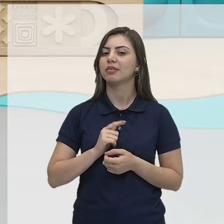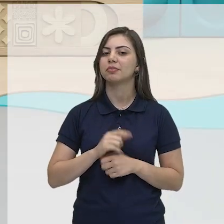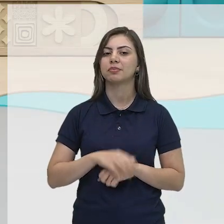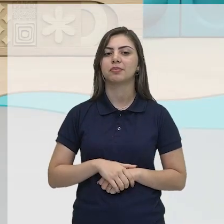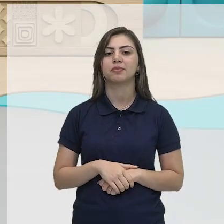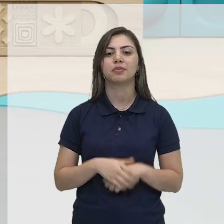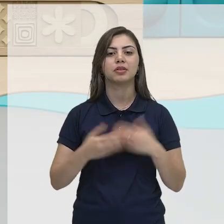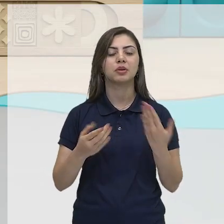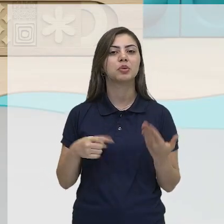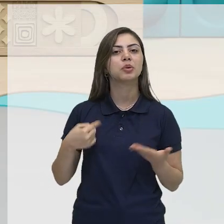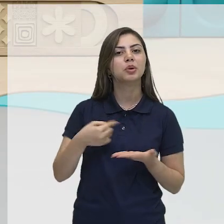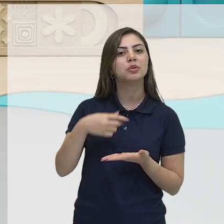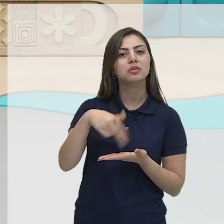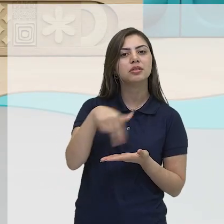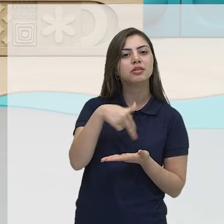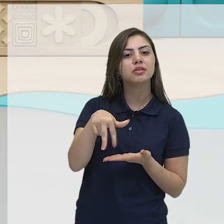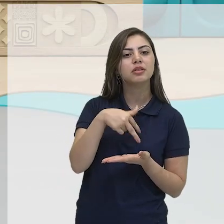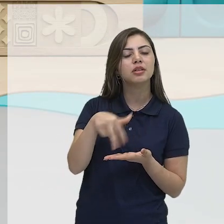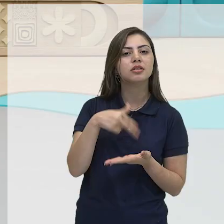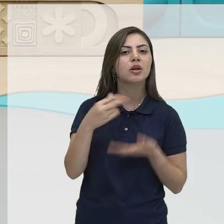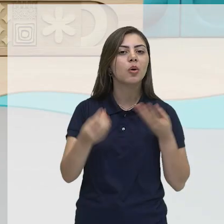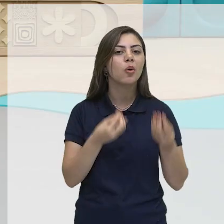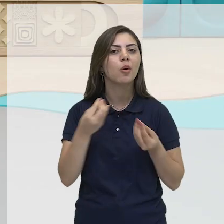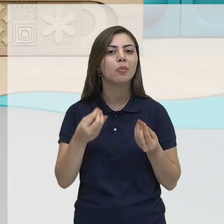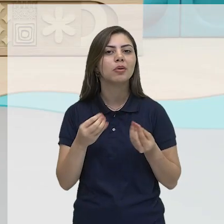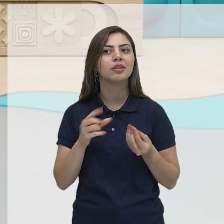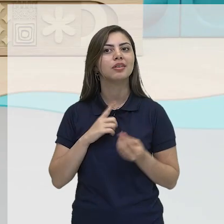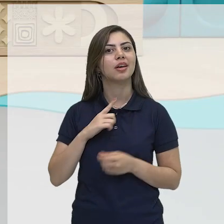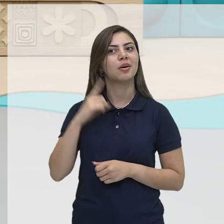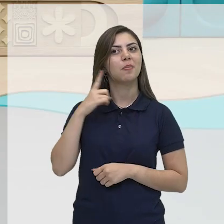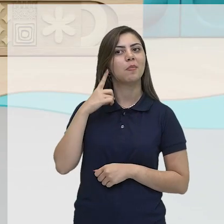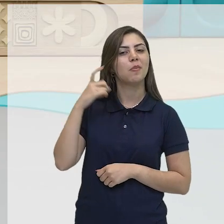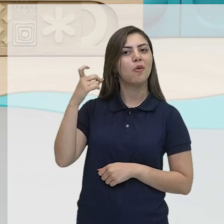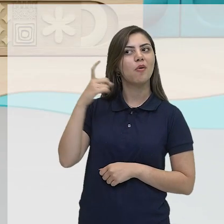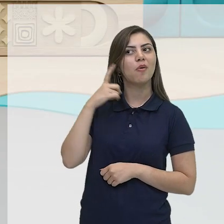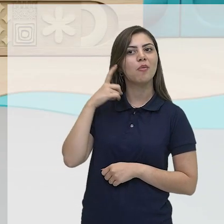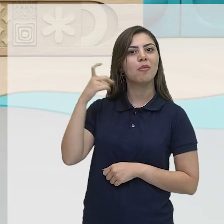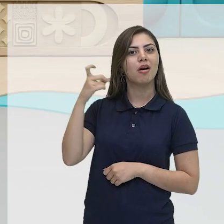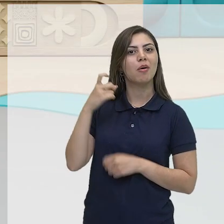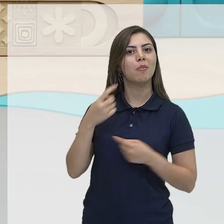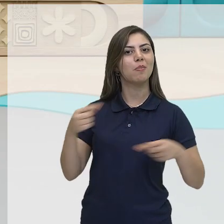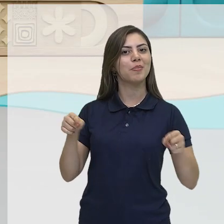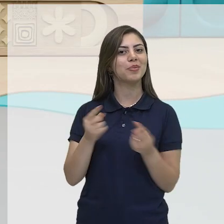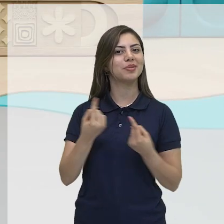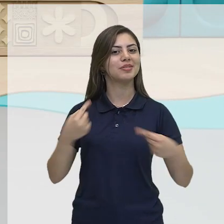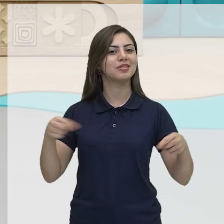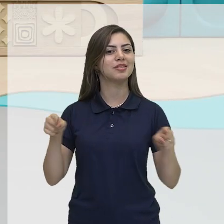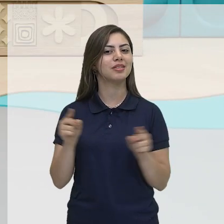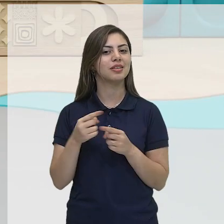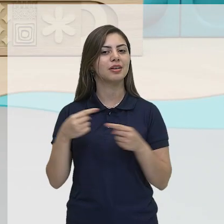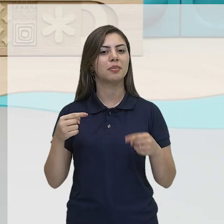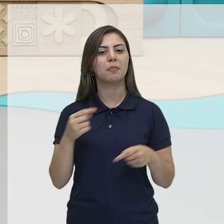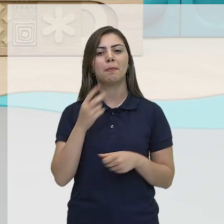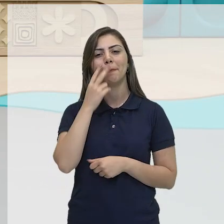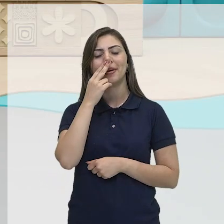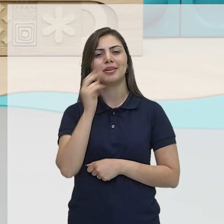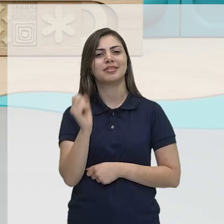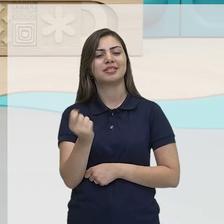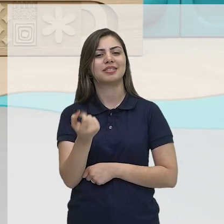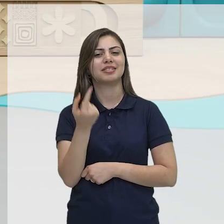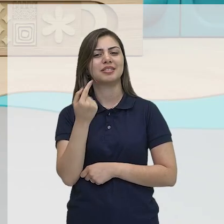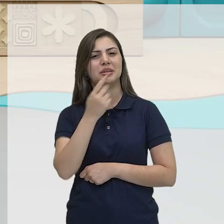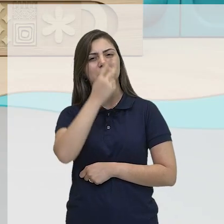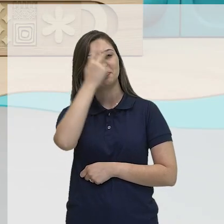Normalmente, quando que a gente dança? Quando a gente escuta uma música. Não fica estranho quando a gente olha